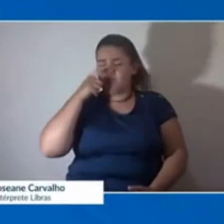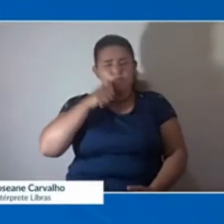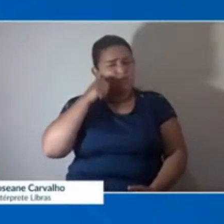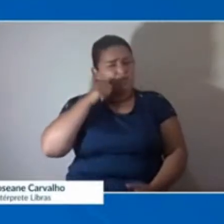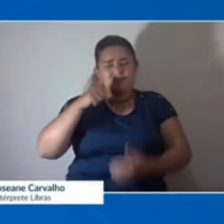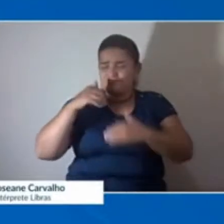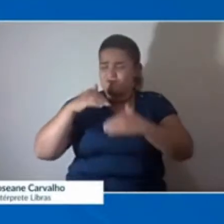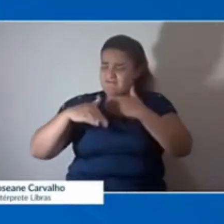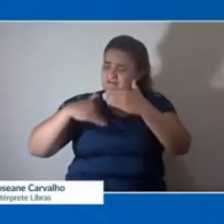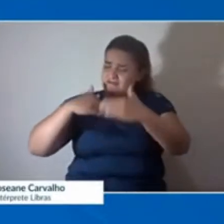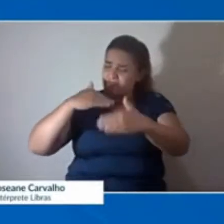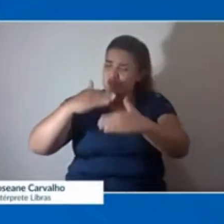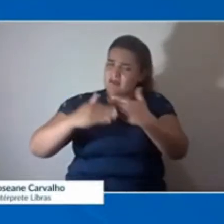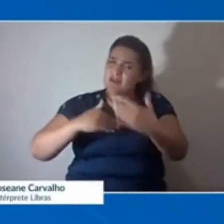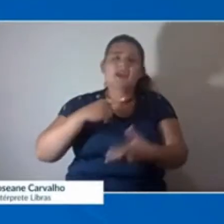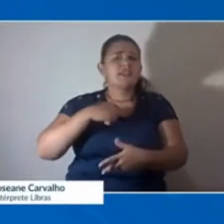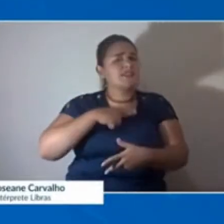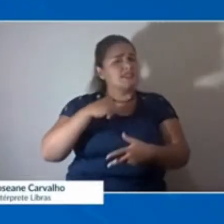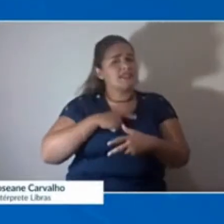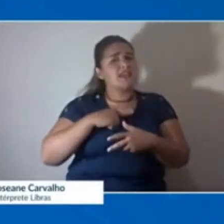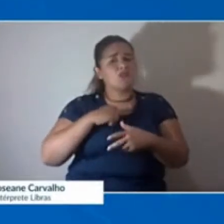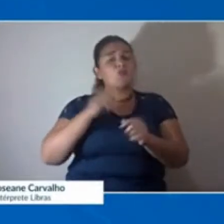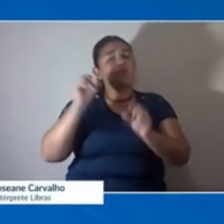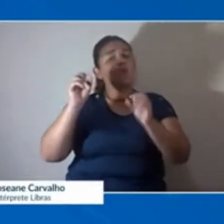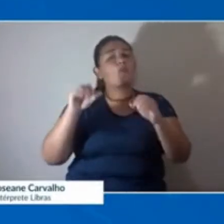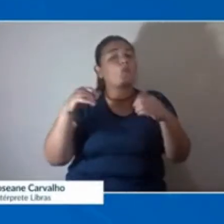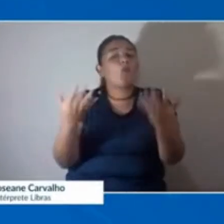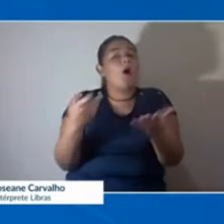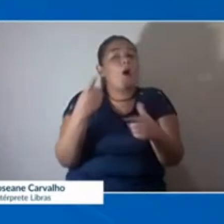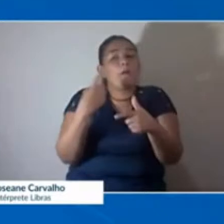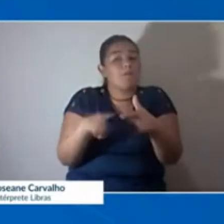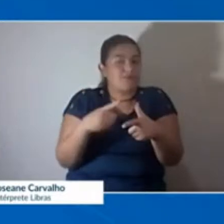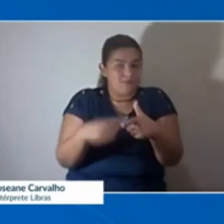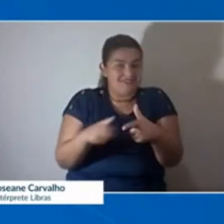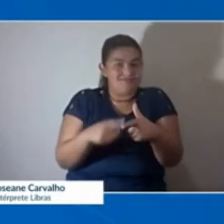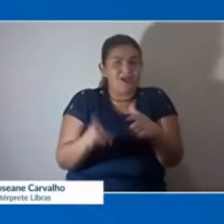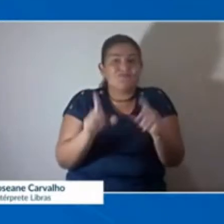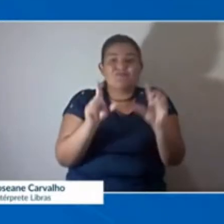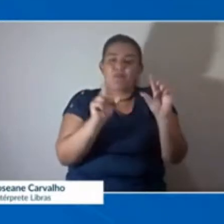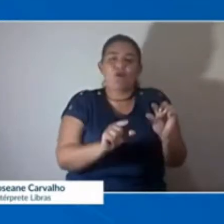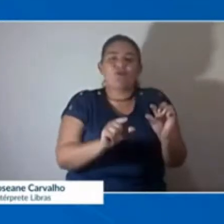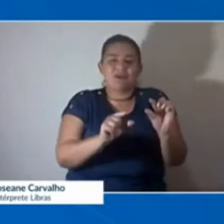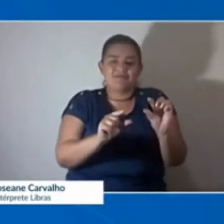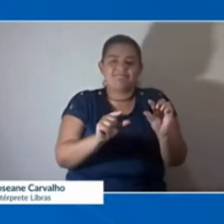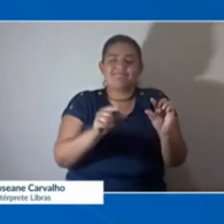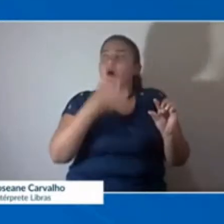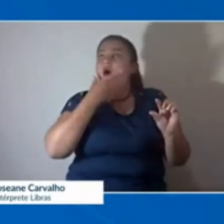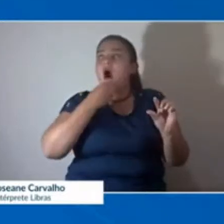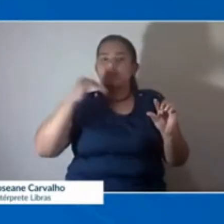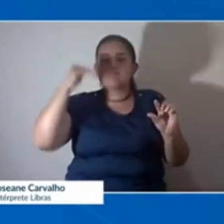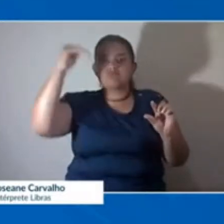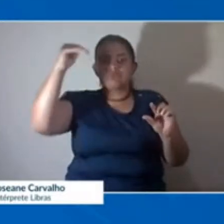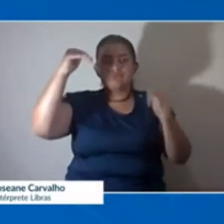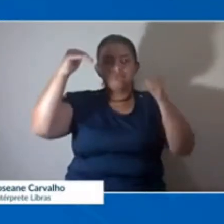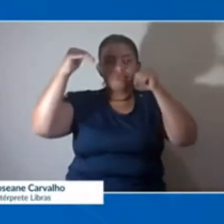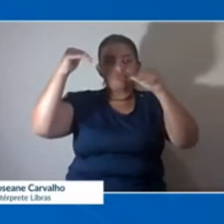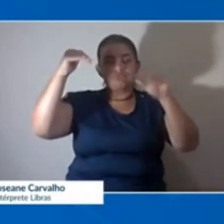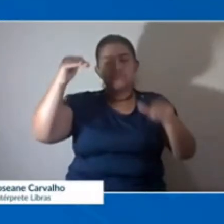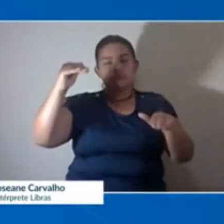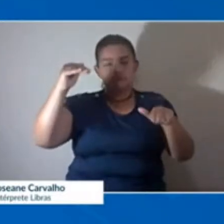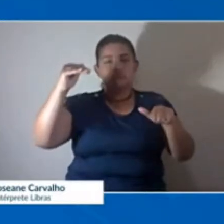em geral, são minorias. E não formam um conjunto, né? E muitas